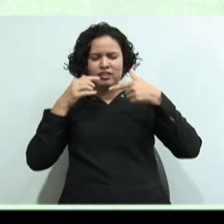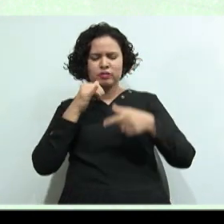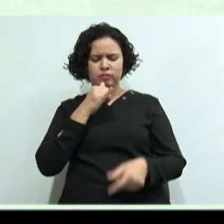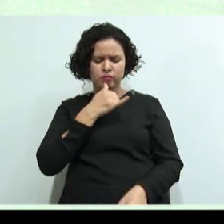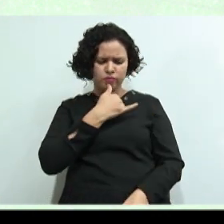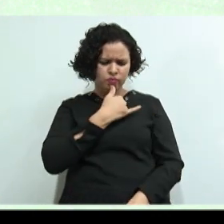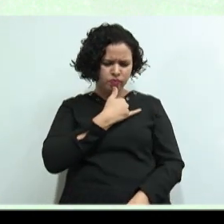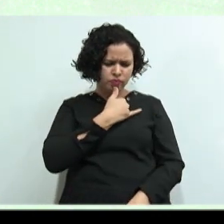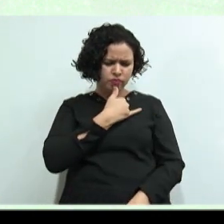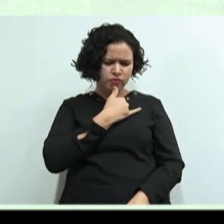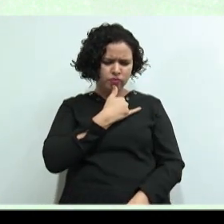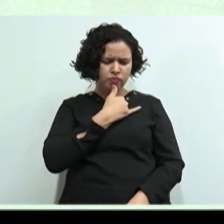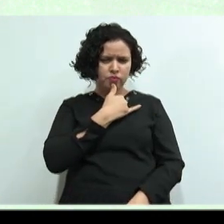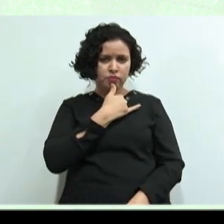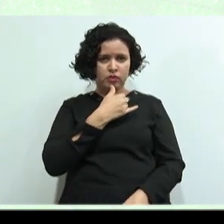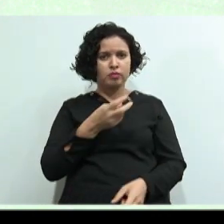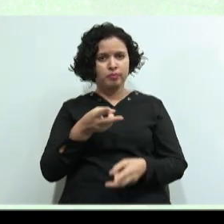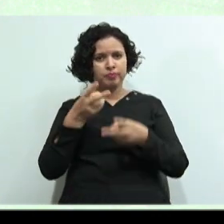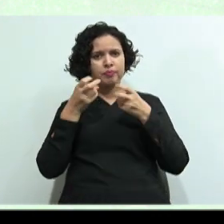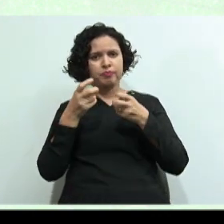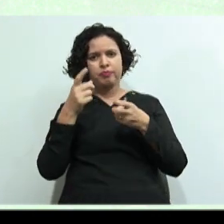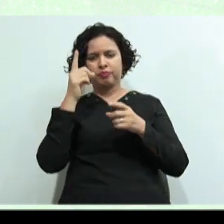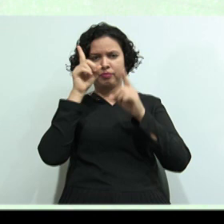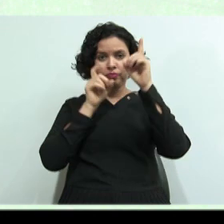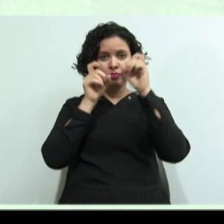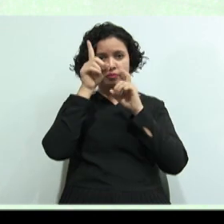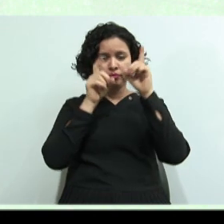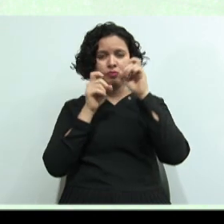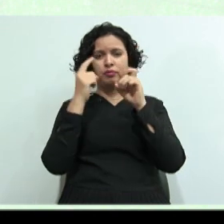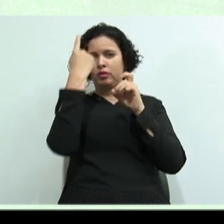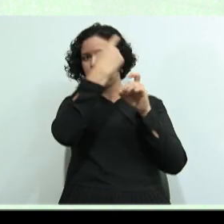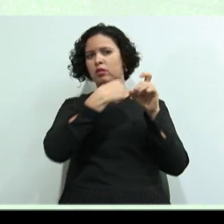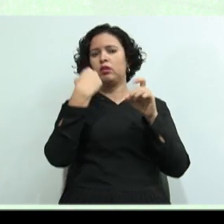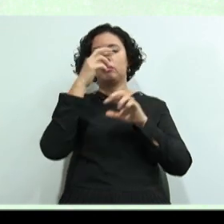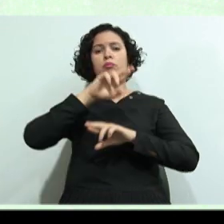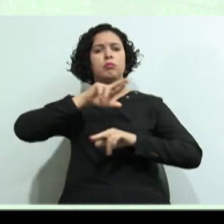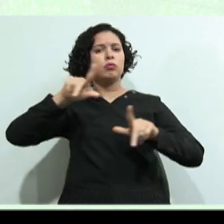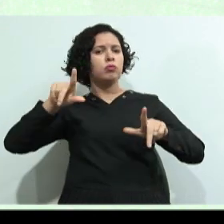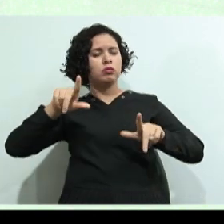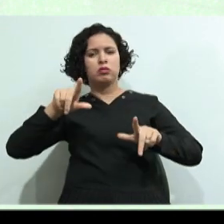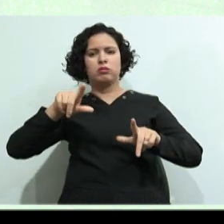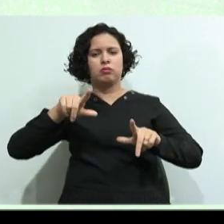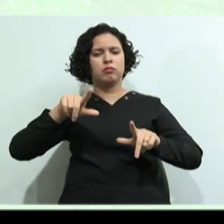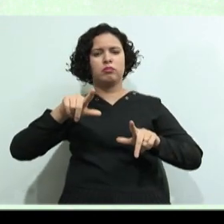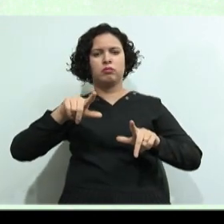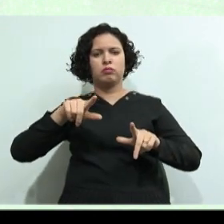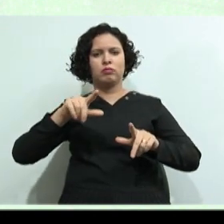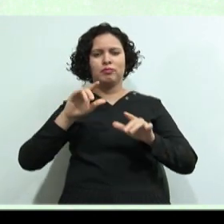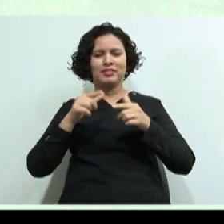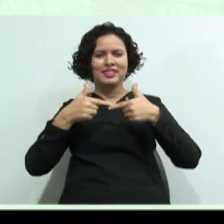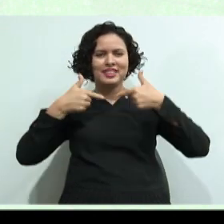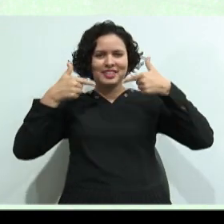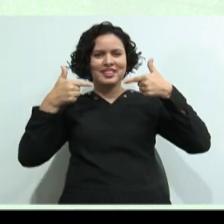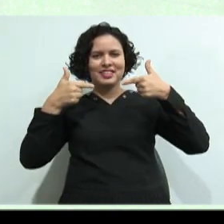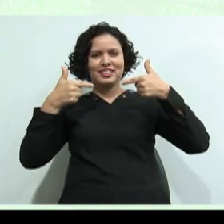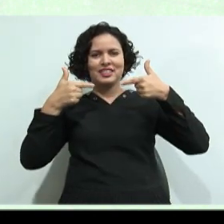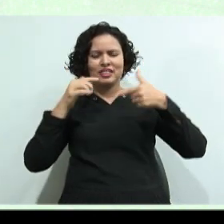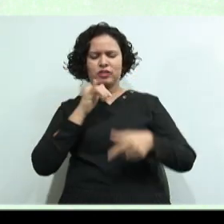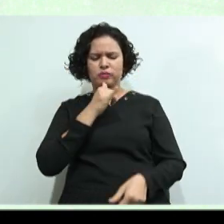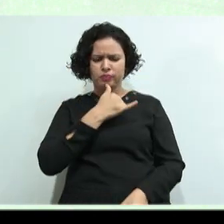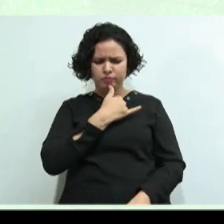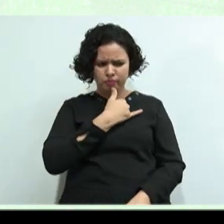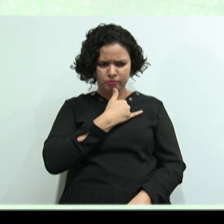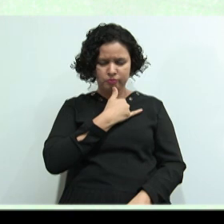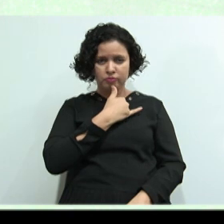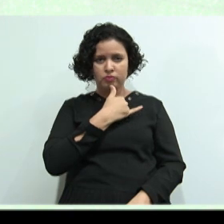de triste. Percebam que a expressão facial dela muda totalmente quando ela diz que está alegre e quando ela diz